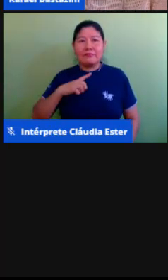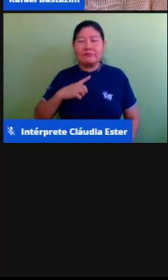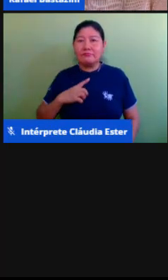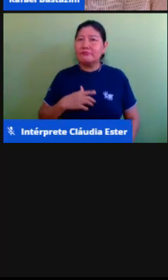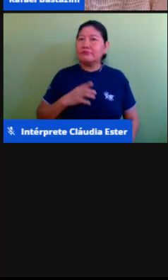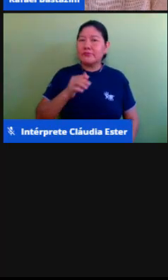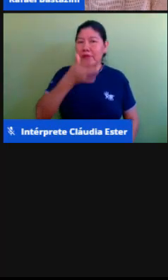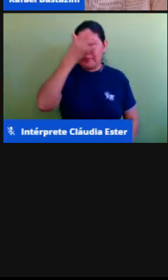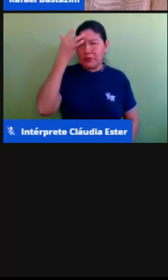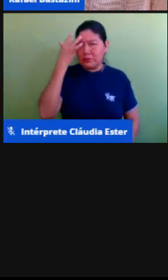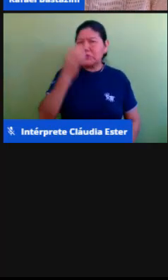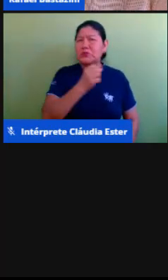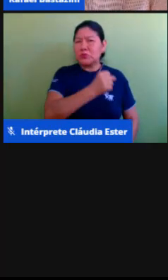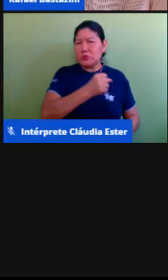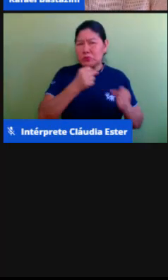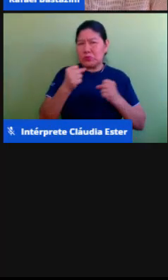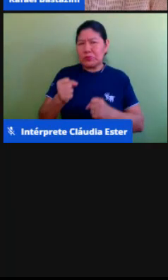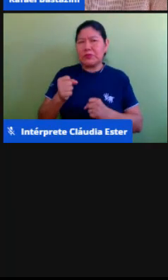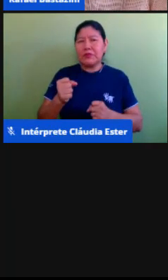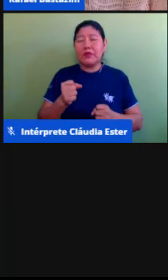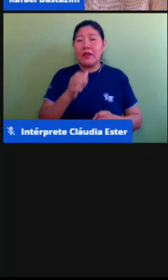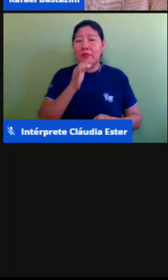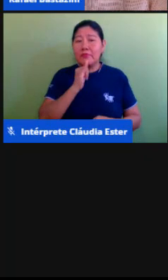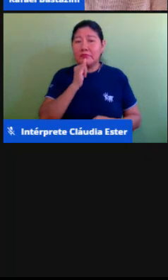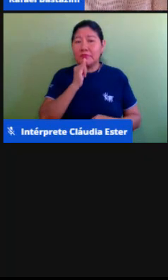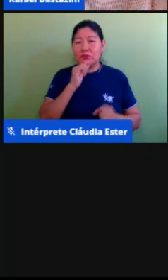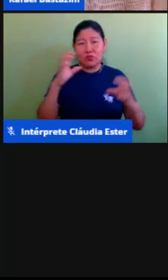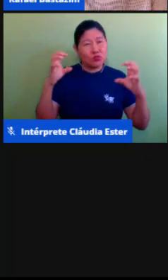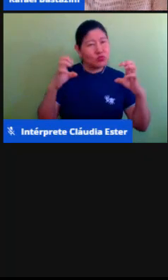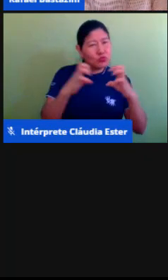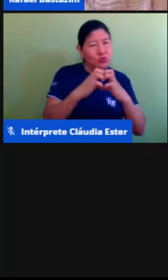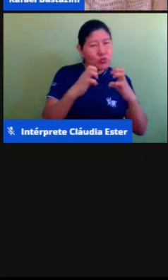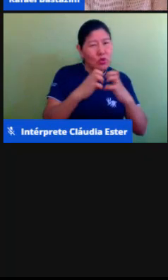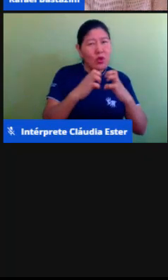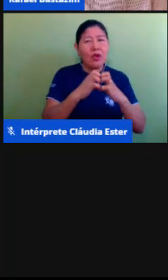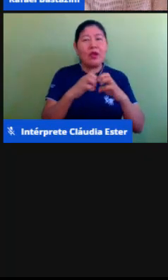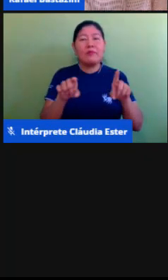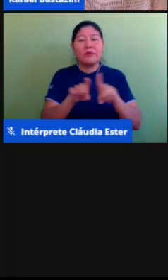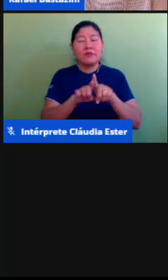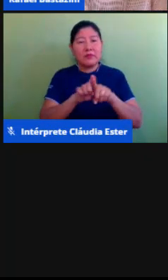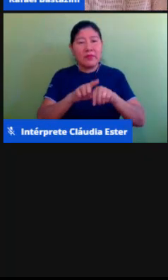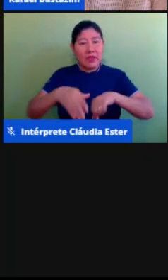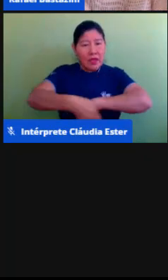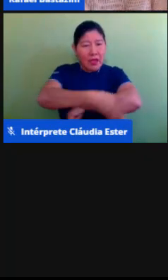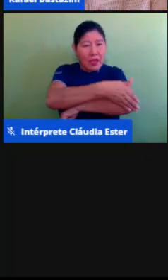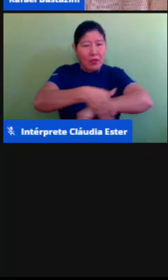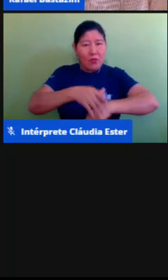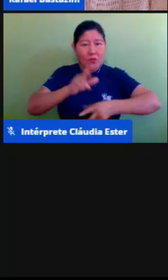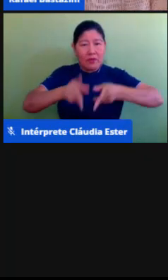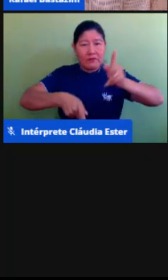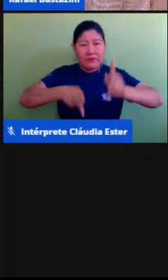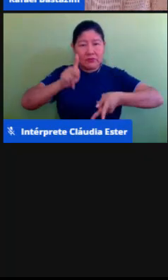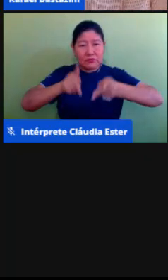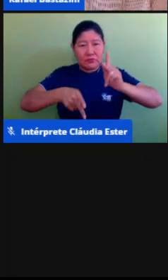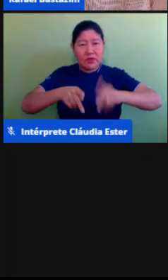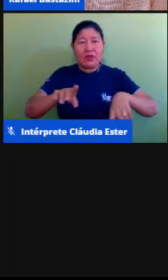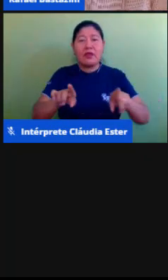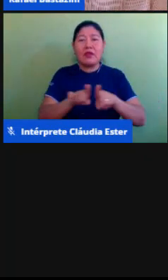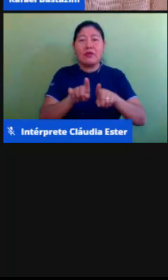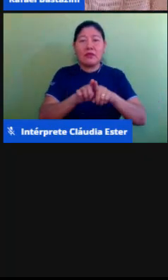exemplo do shopping center e aquela área ali da Afonso Pena, que é uma área onde os indicadores